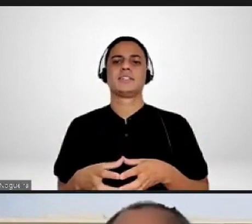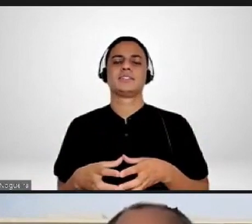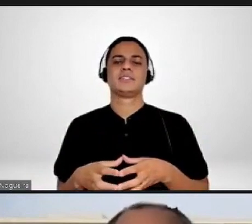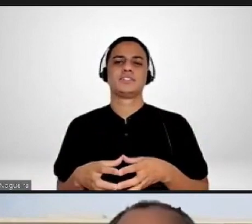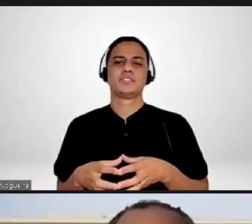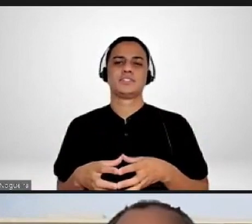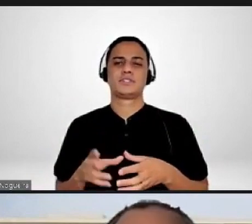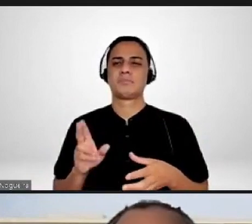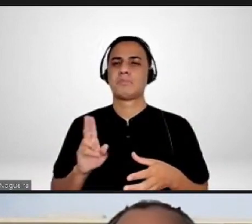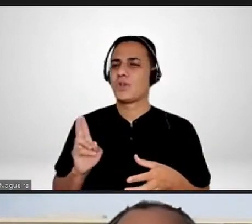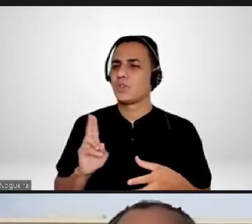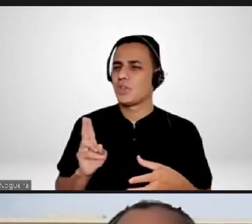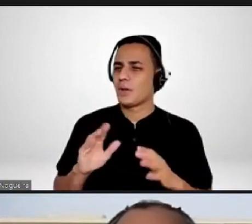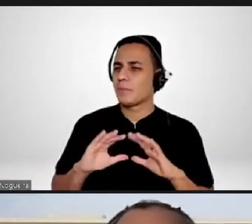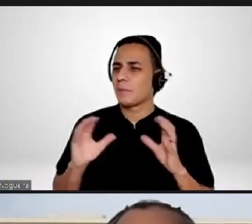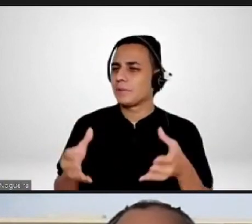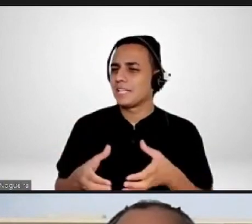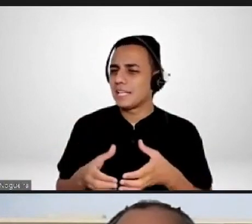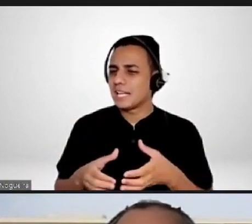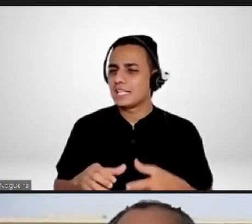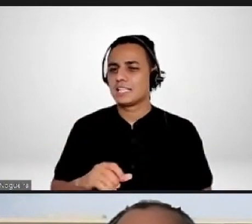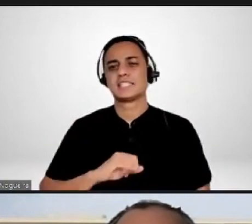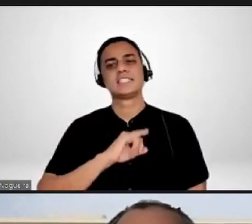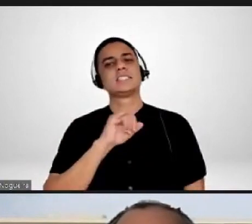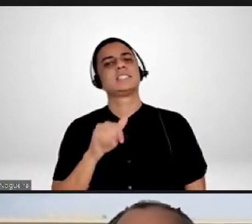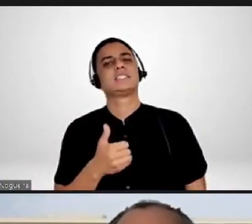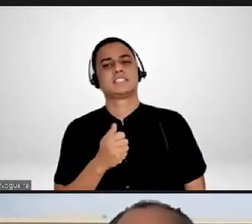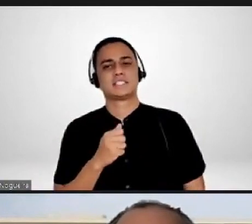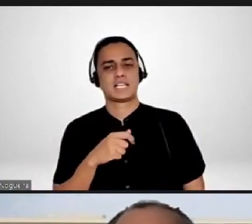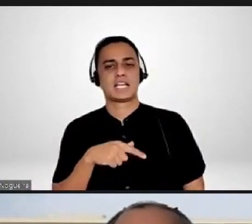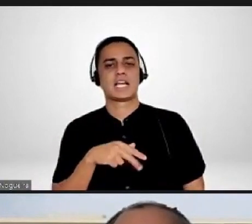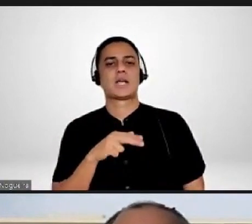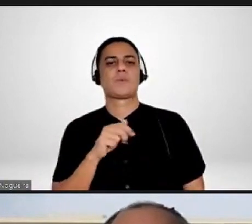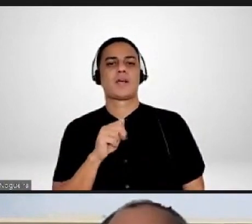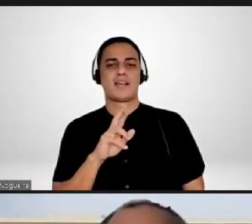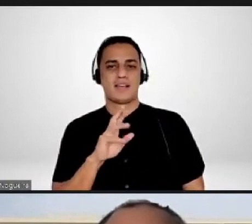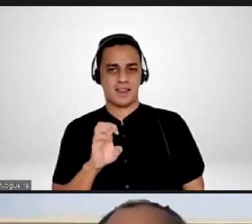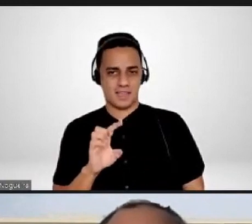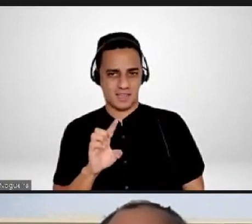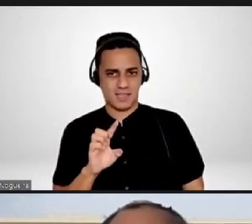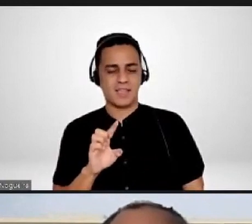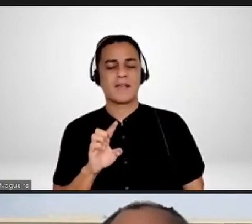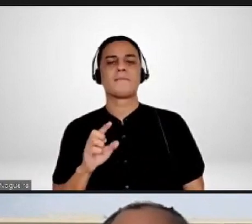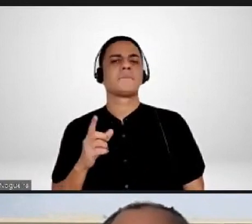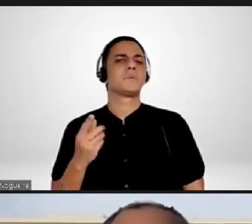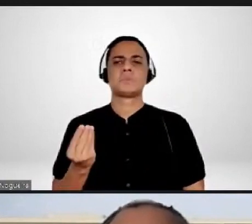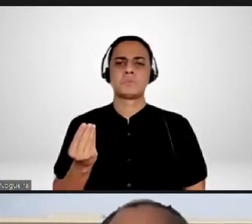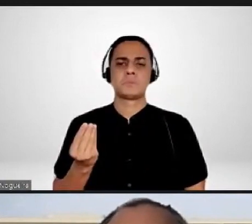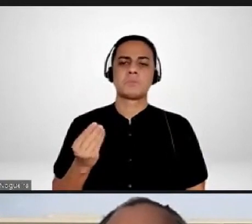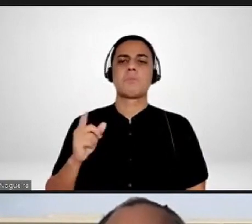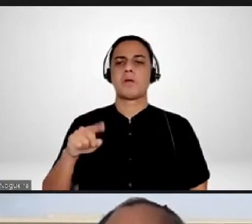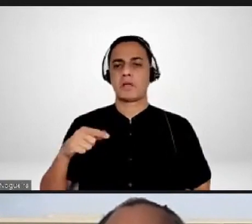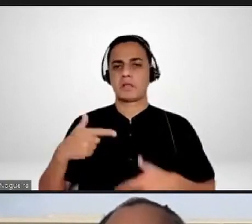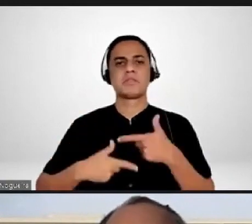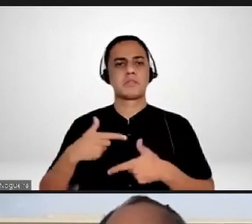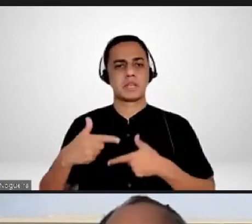qual que é a comunidade mesmo? Jaguaré. Do Jaguaré, ela vem de um trabalho que você desenvolve,